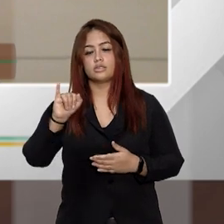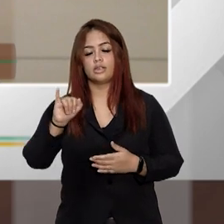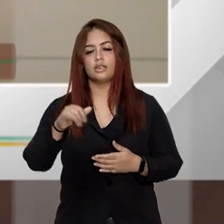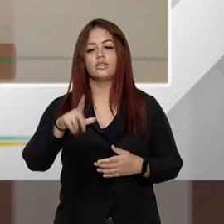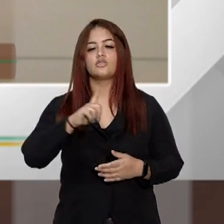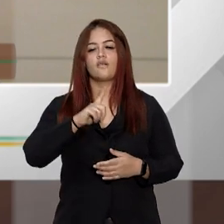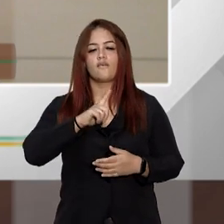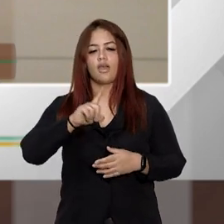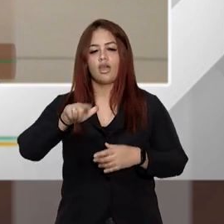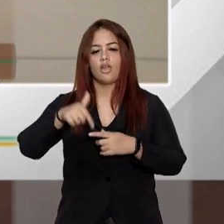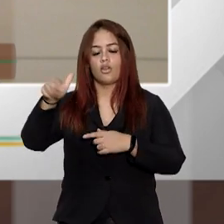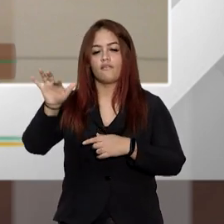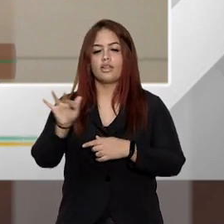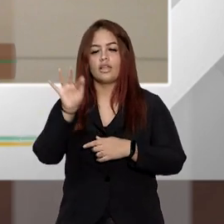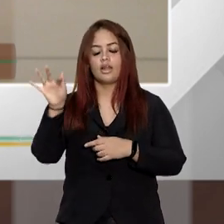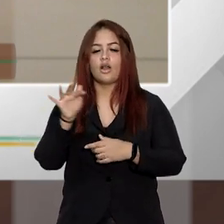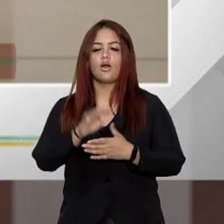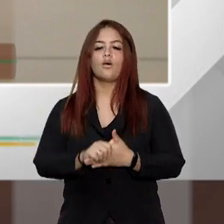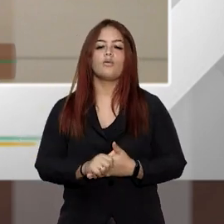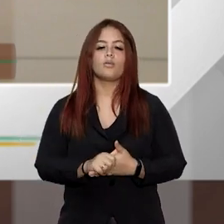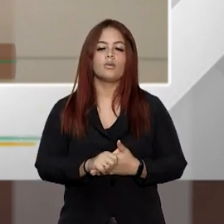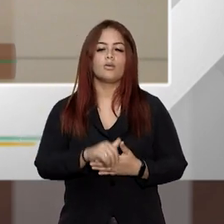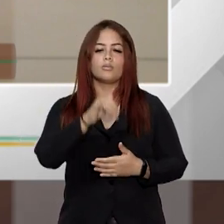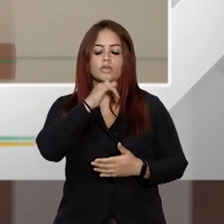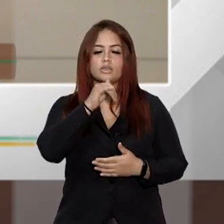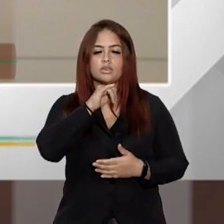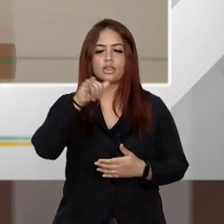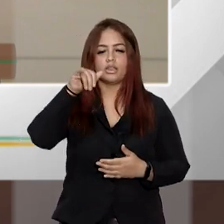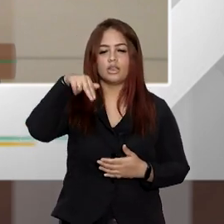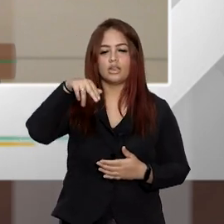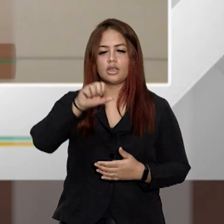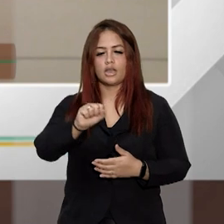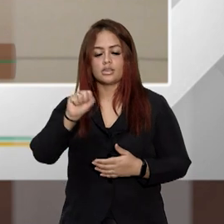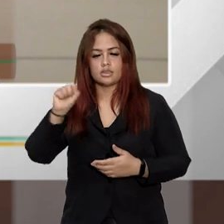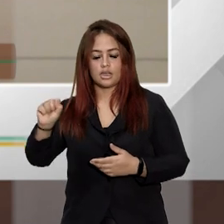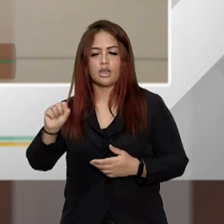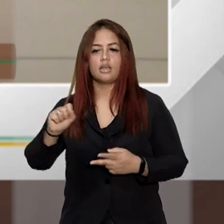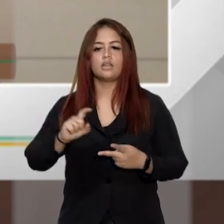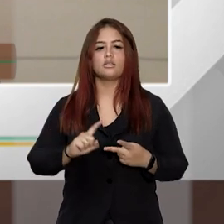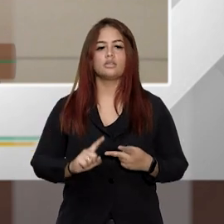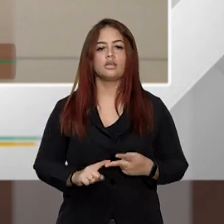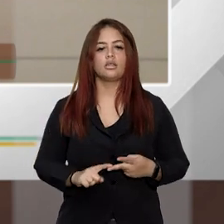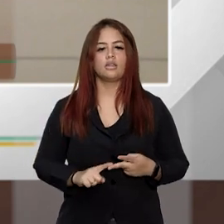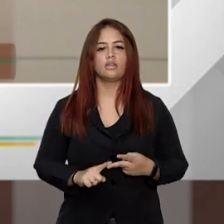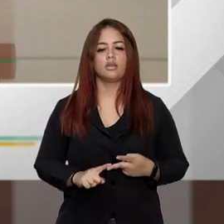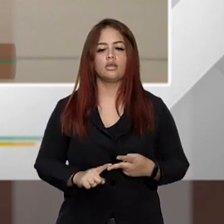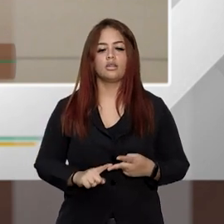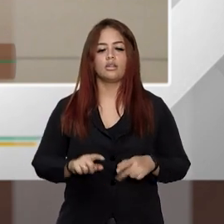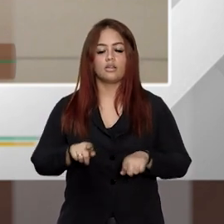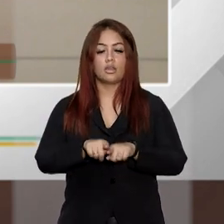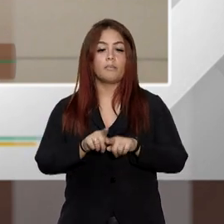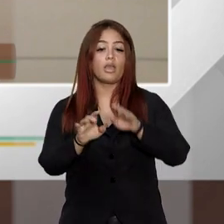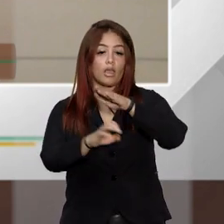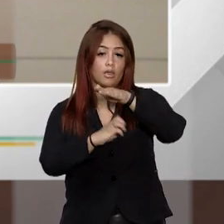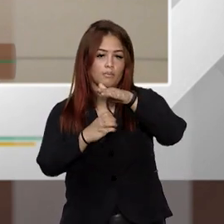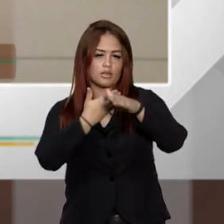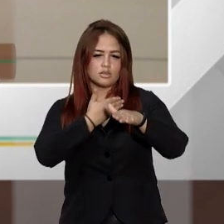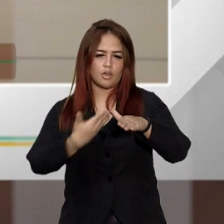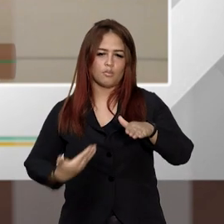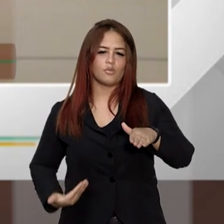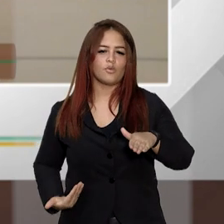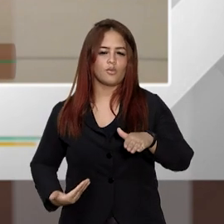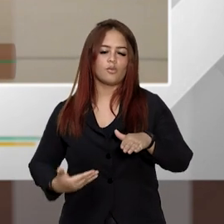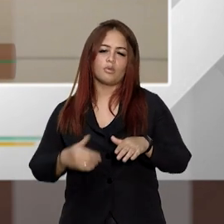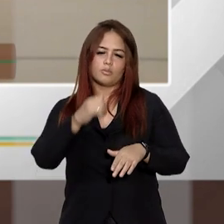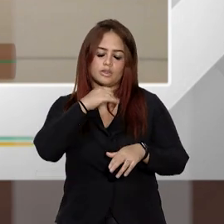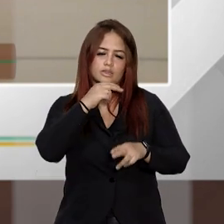federal, podemos ter, por exemplo, o INSS, podemos ter uma empresa pública também,